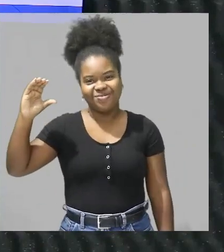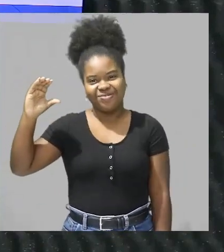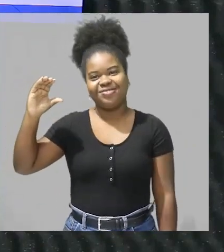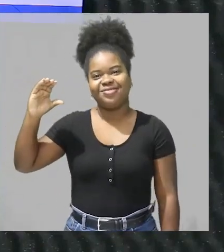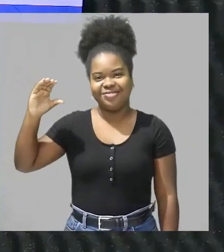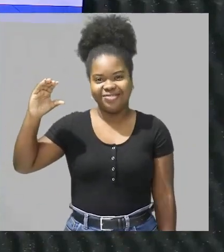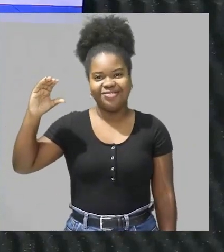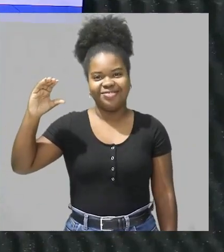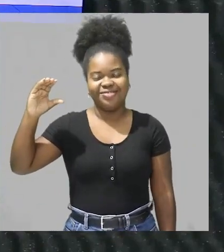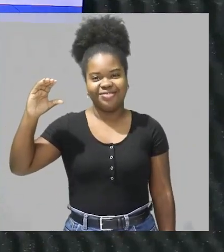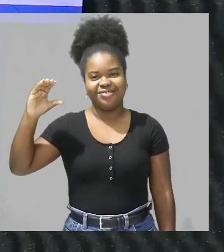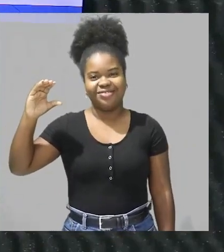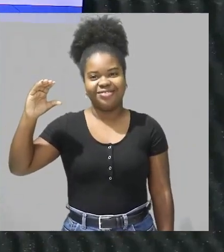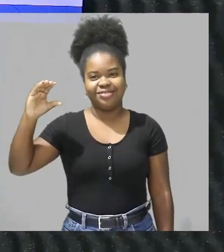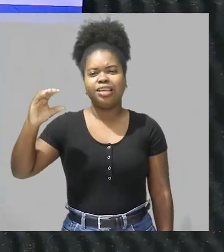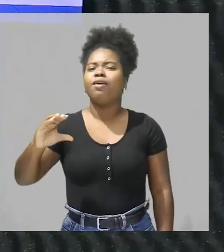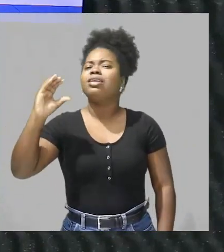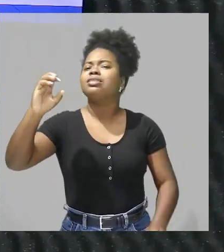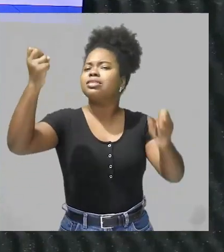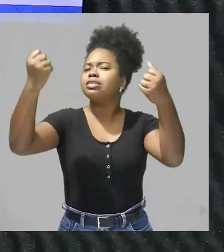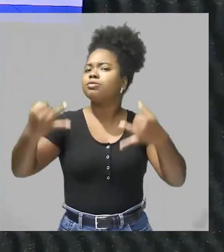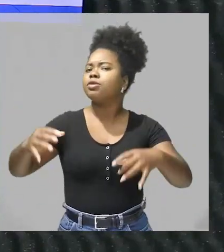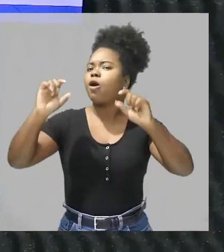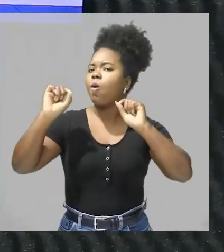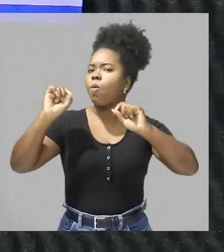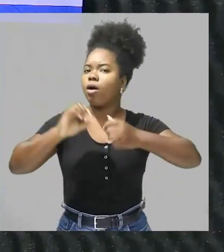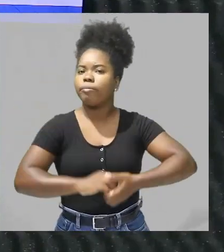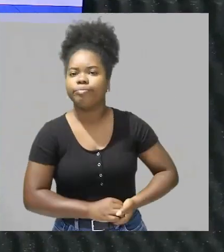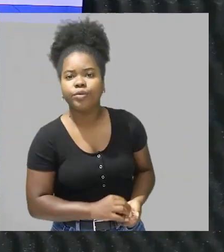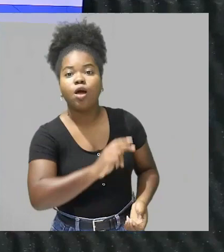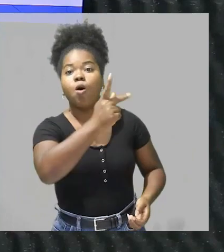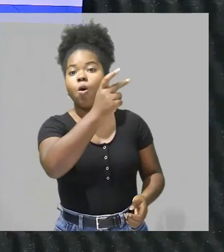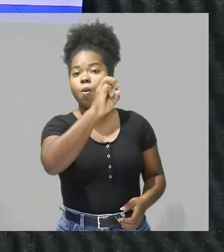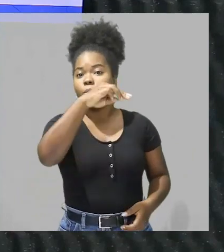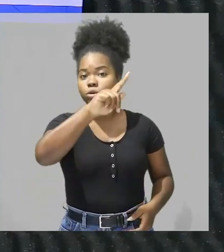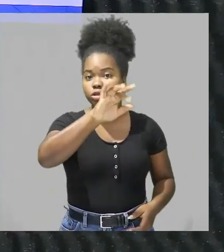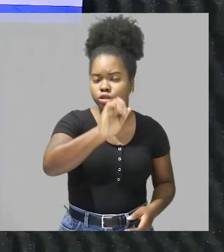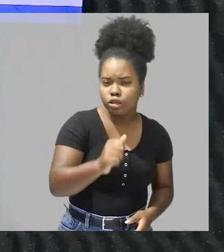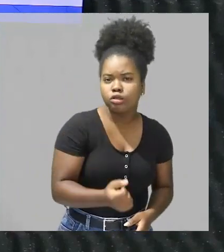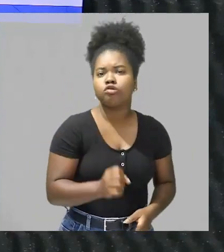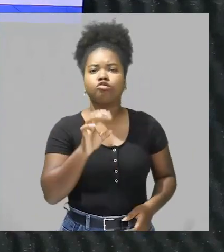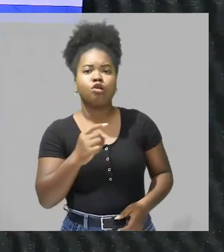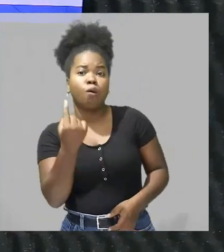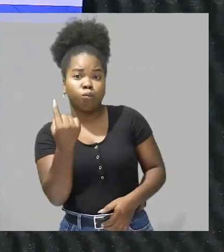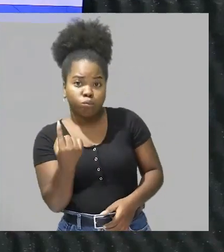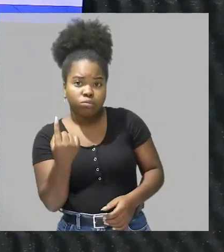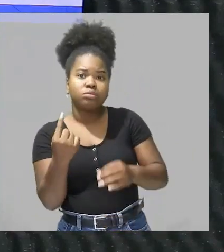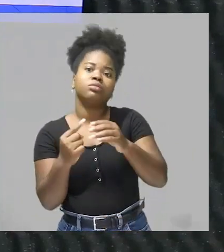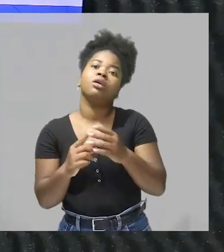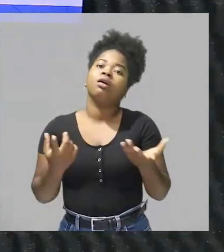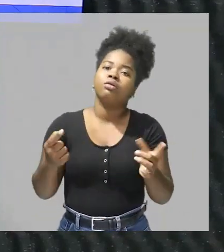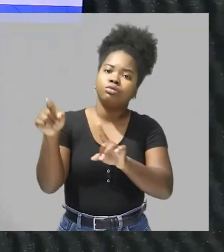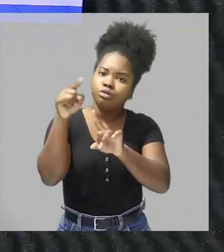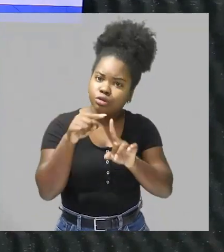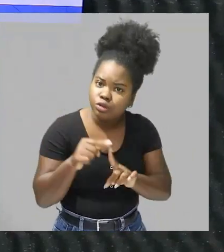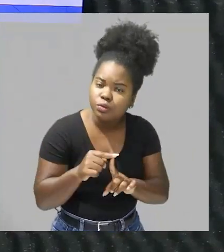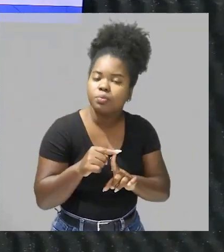olha só o que diz a letra C homogêneo formado somente por substâncias